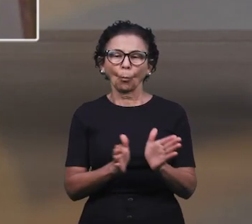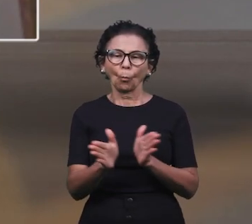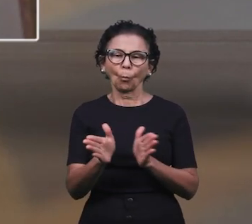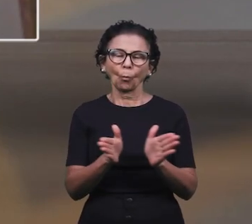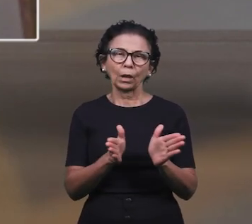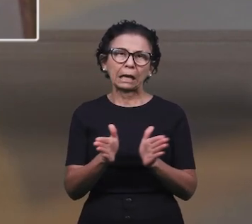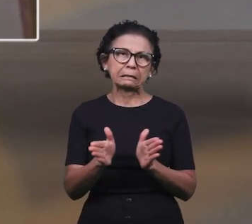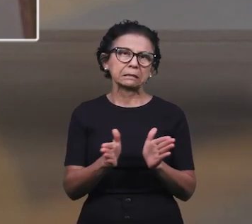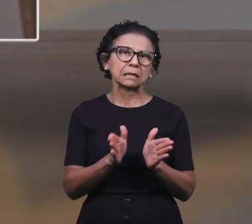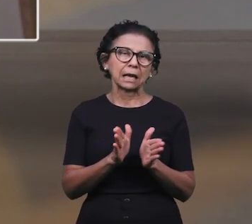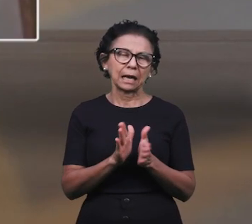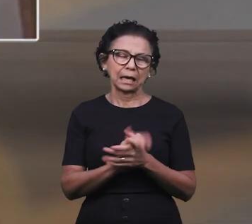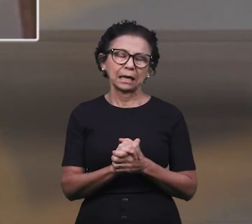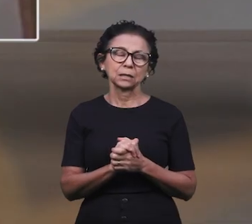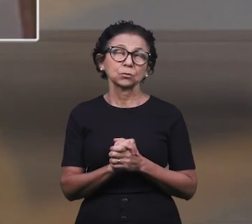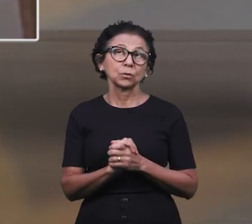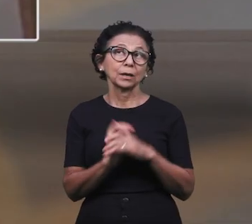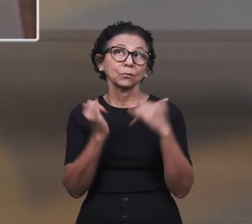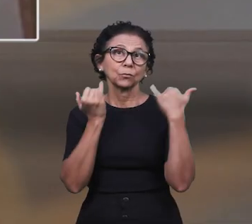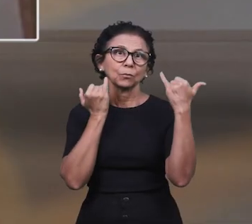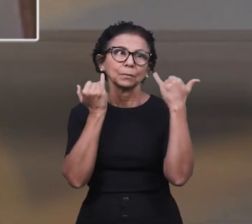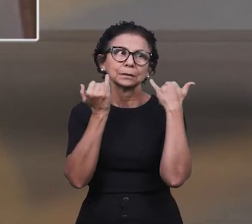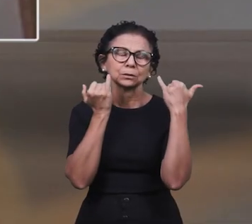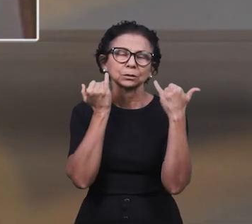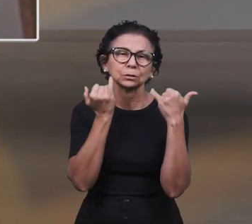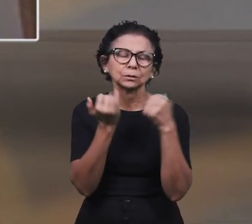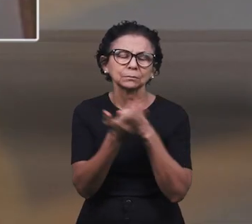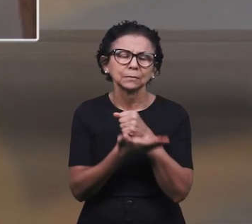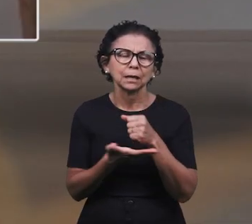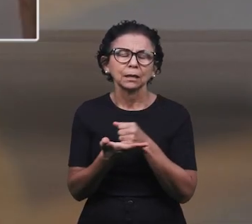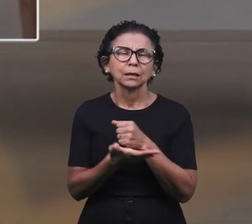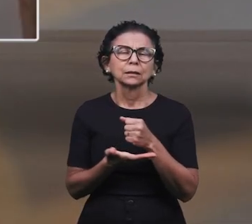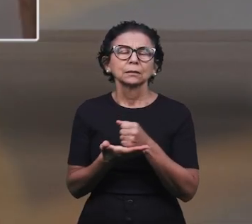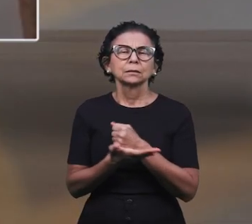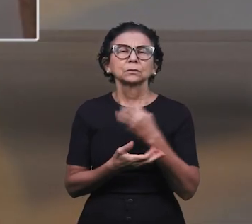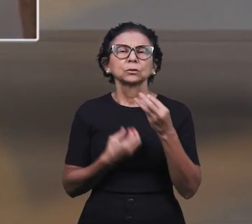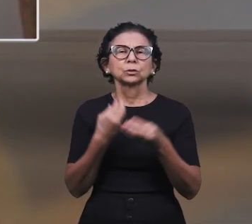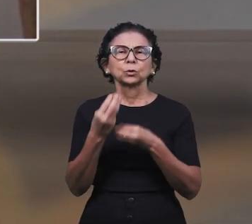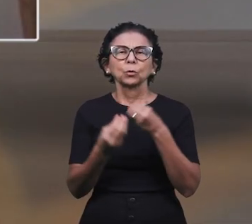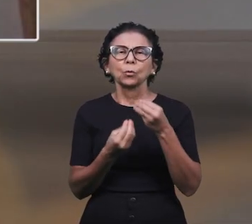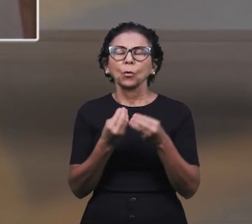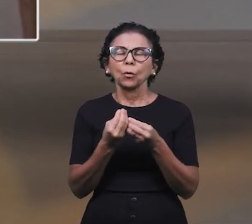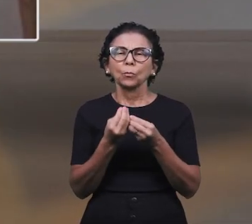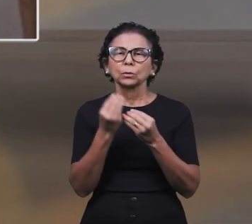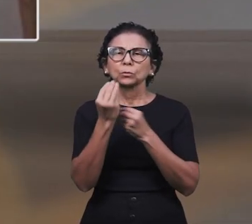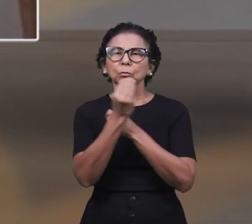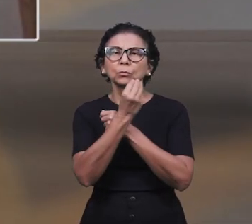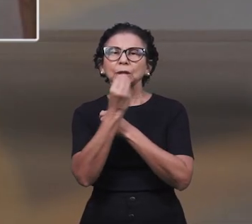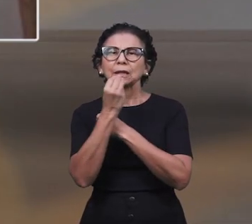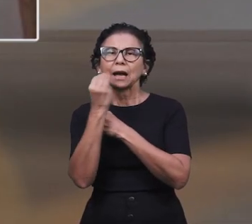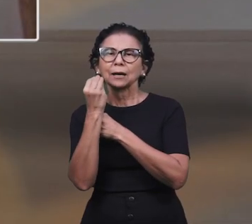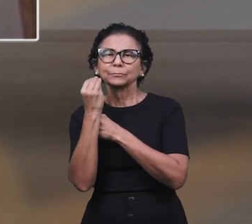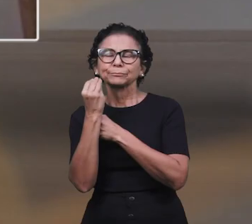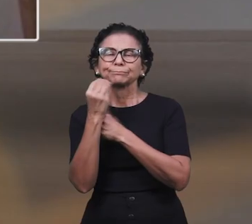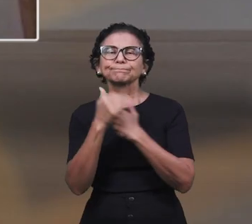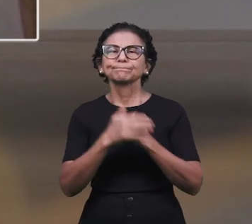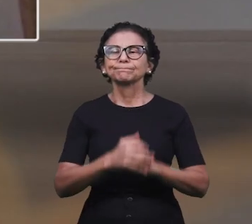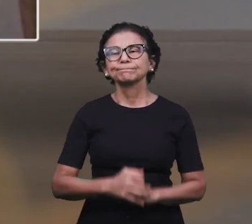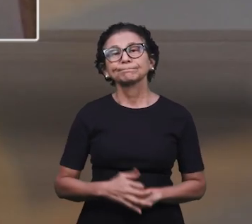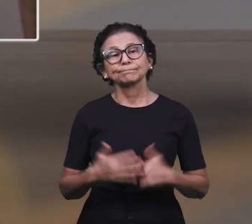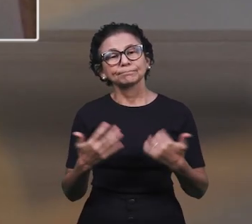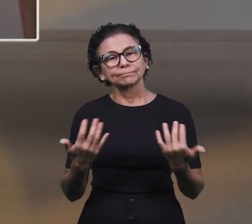vezes até mesmo informações básicas de como proceder para os cuidados da sua saúde bucal. E com